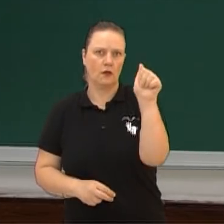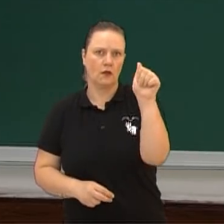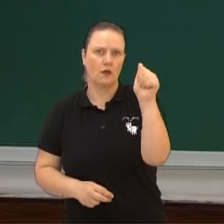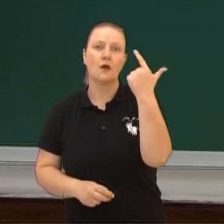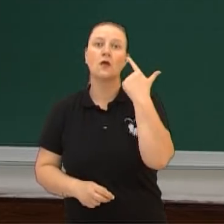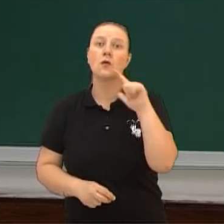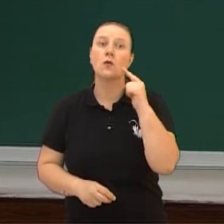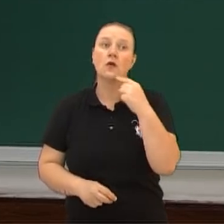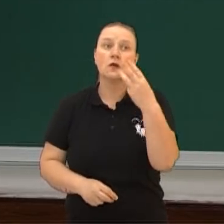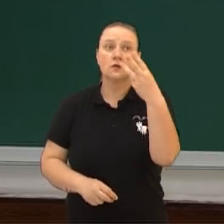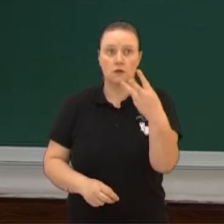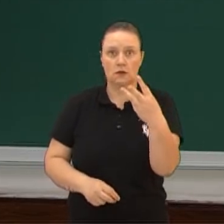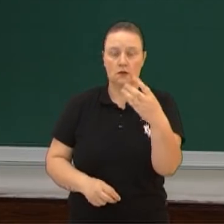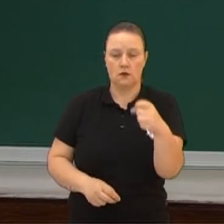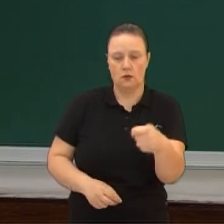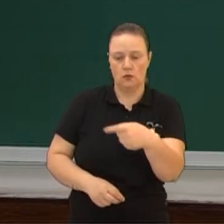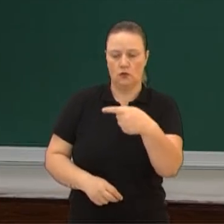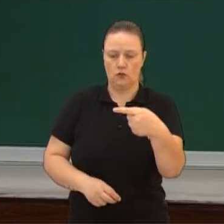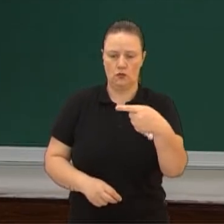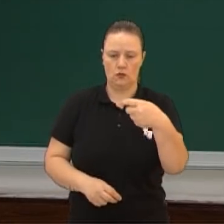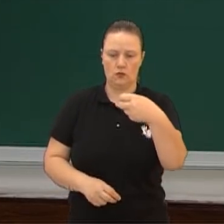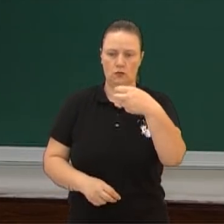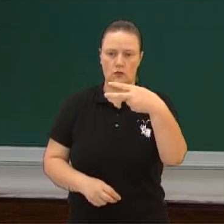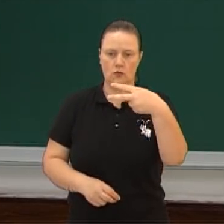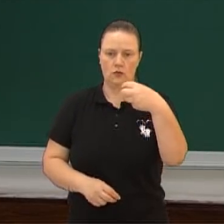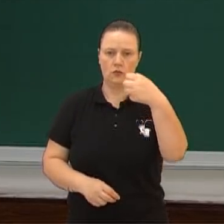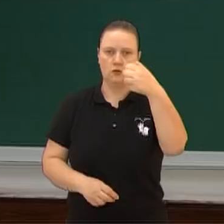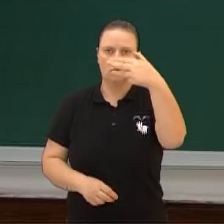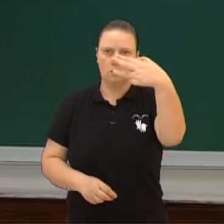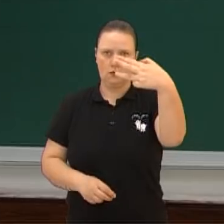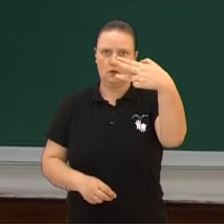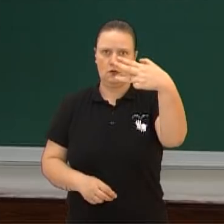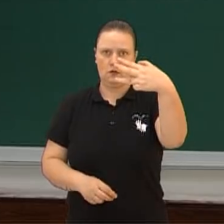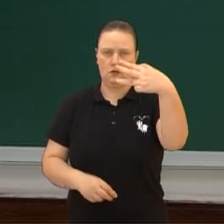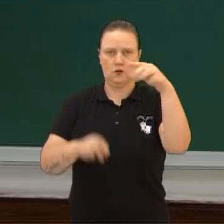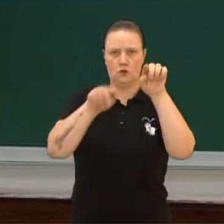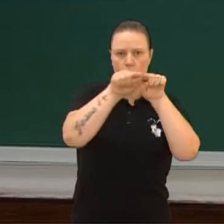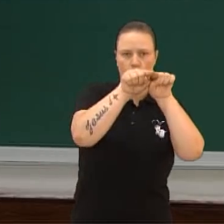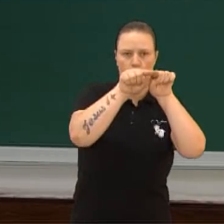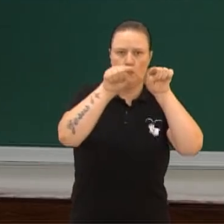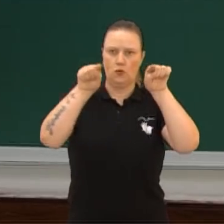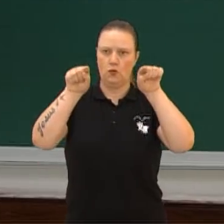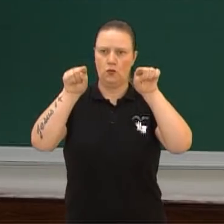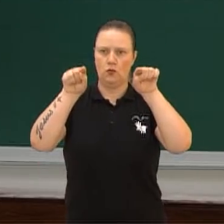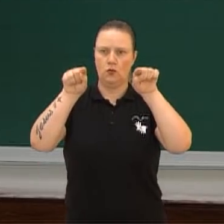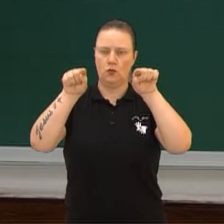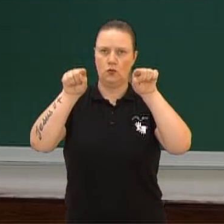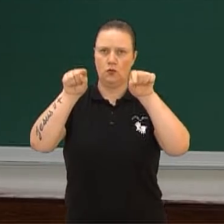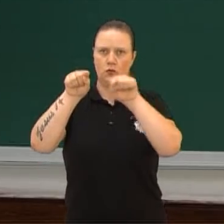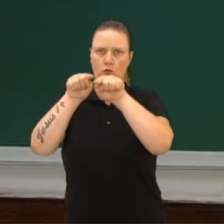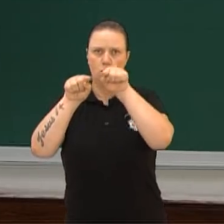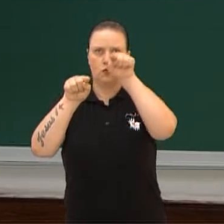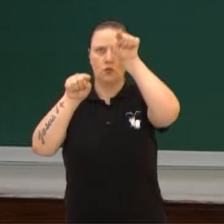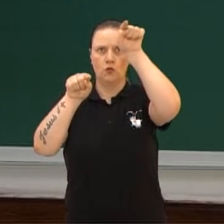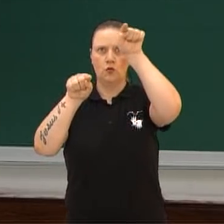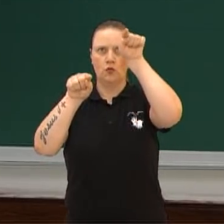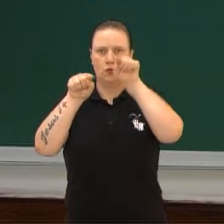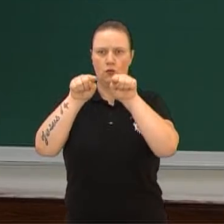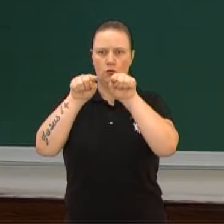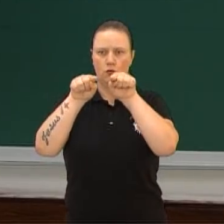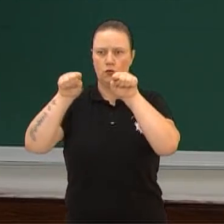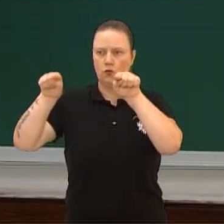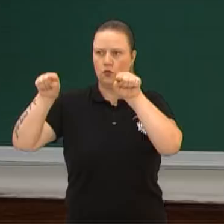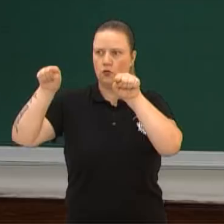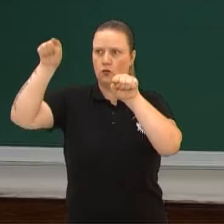questões. Então, olha, perceba que o tamanho da barra, né, que ela vai ficar aqui em relação a essa, né, a essa linha aqui vertical do